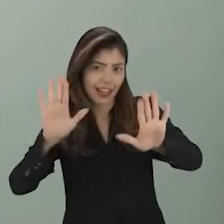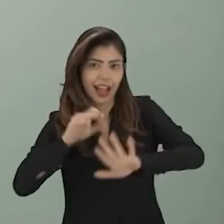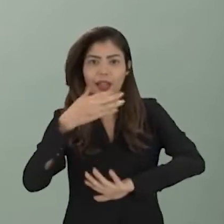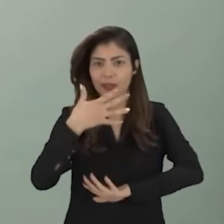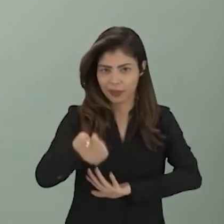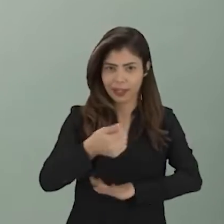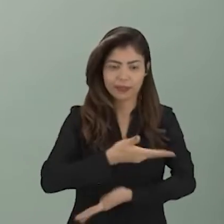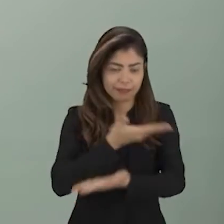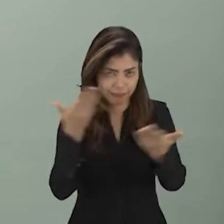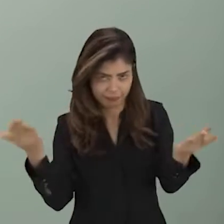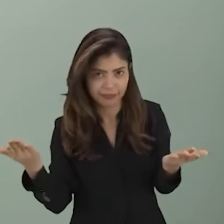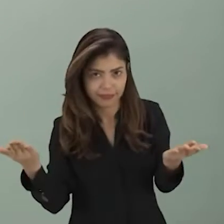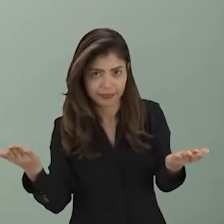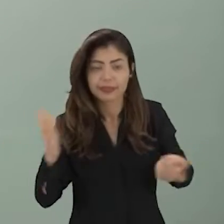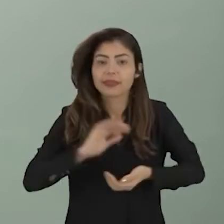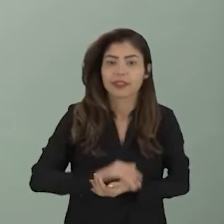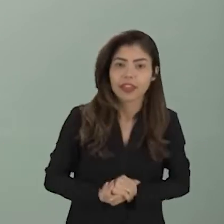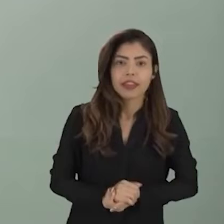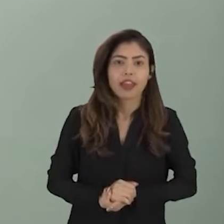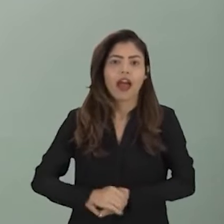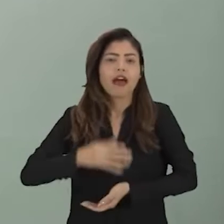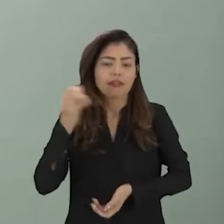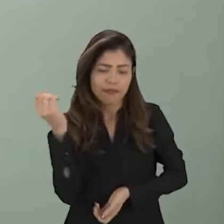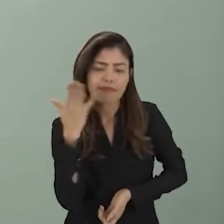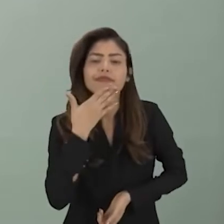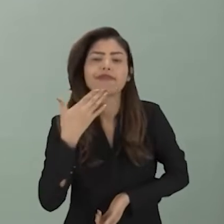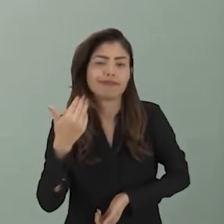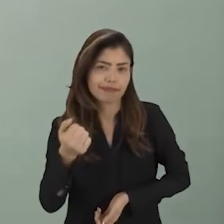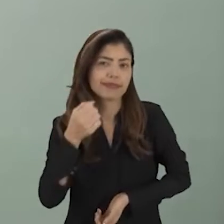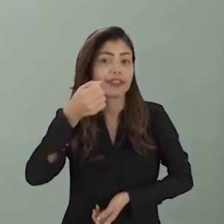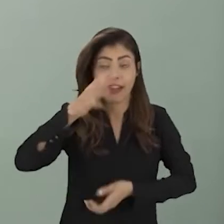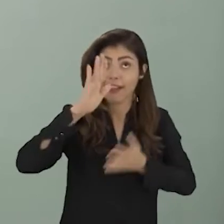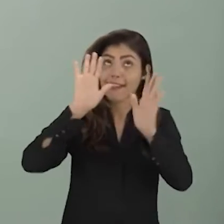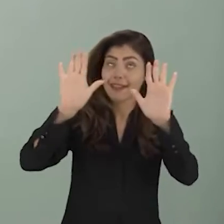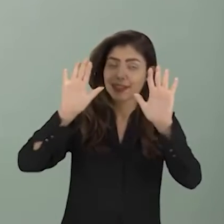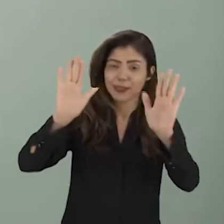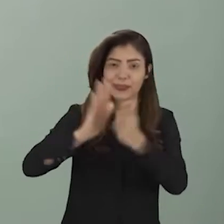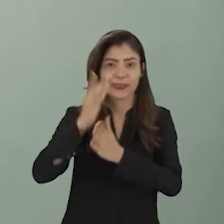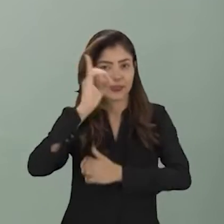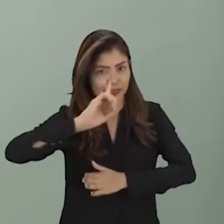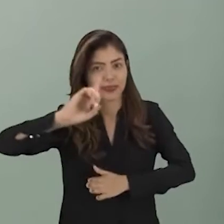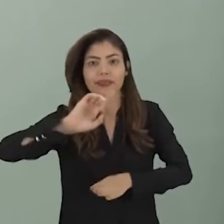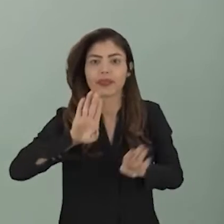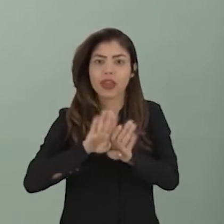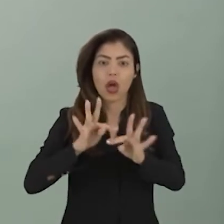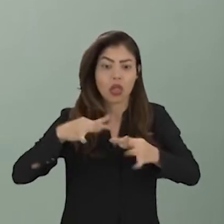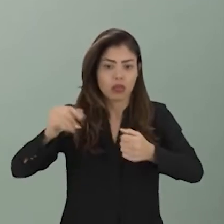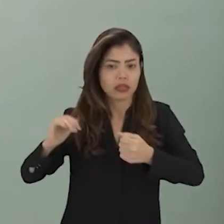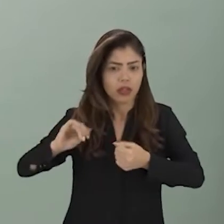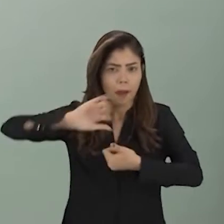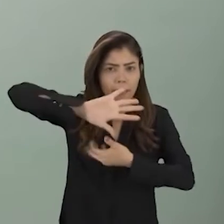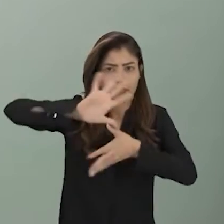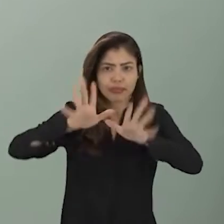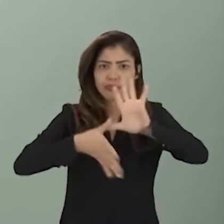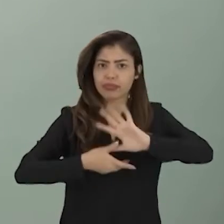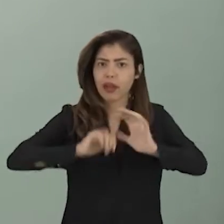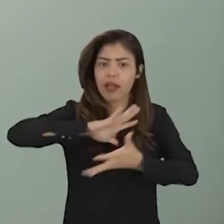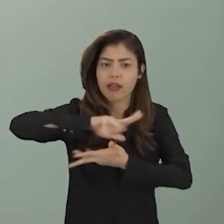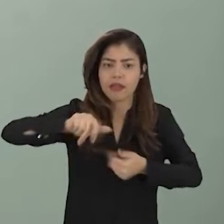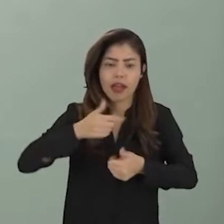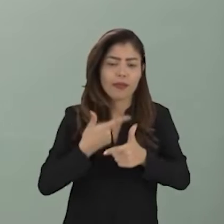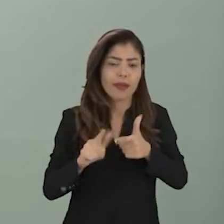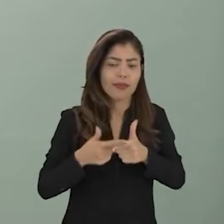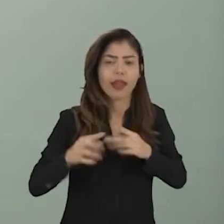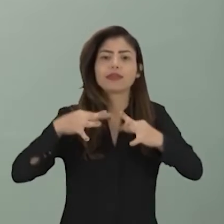Olá, tudo bem com você? Está cada dia melhor, não é? Graças a Deus, apesar de toda essa pandemia, de todos esses problemas